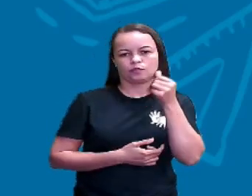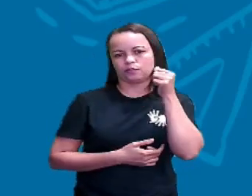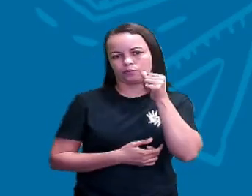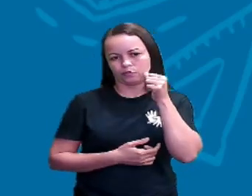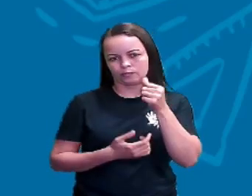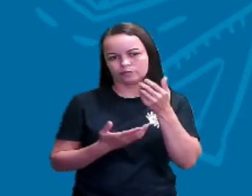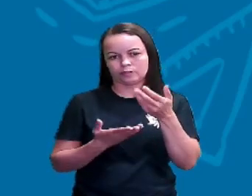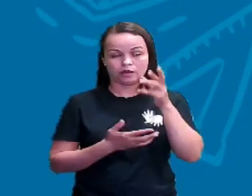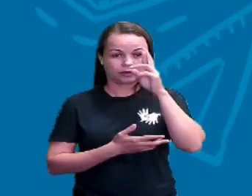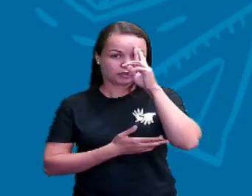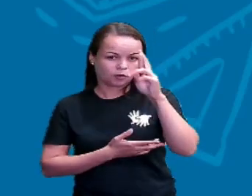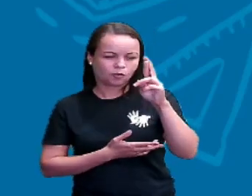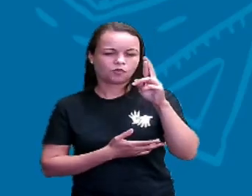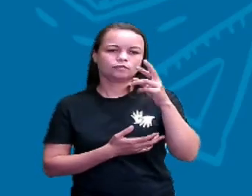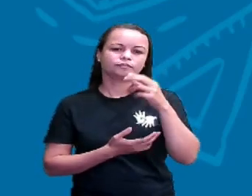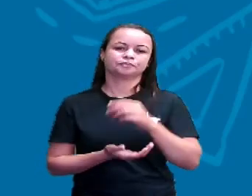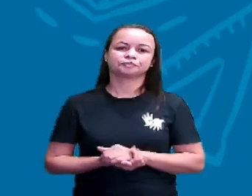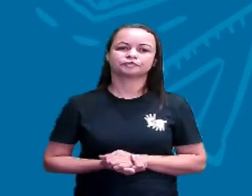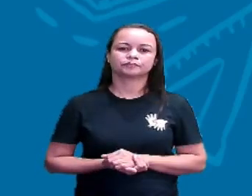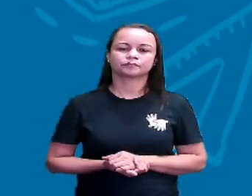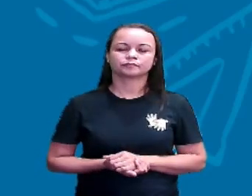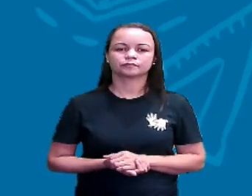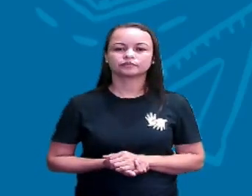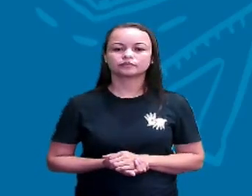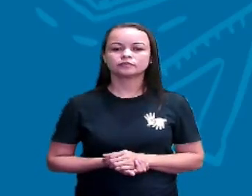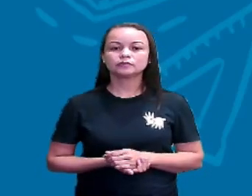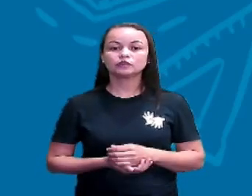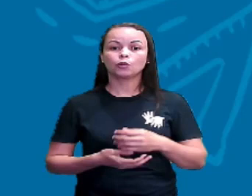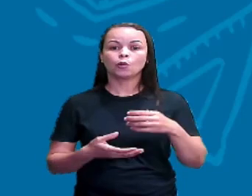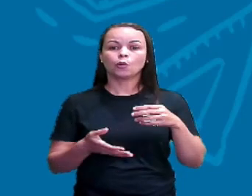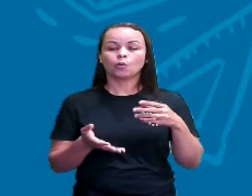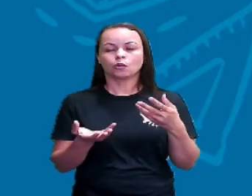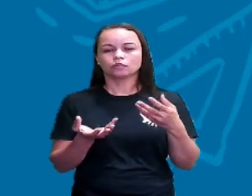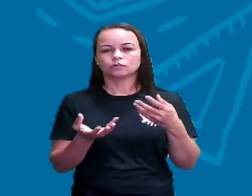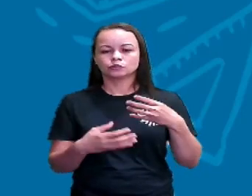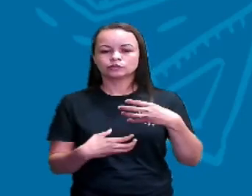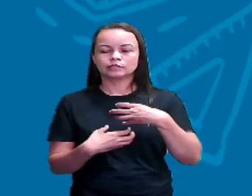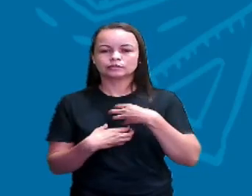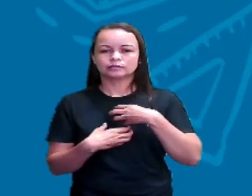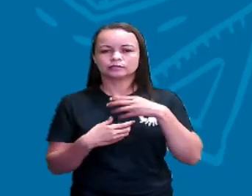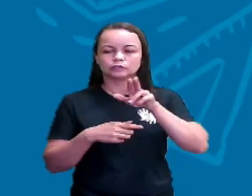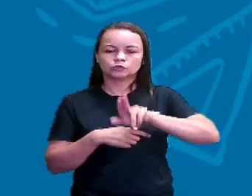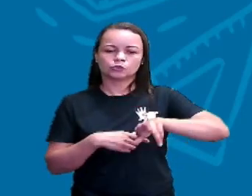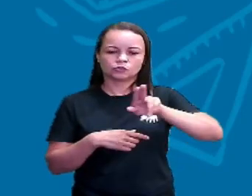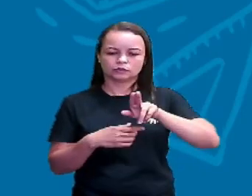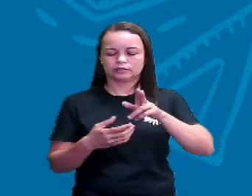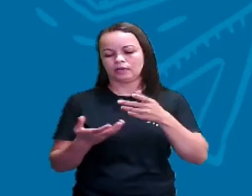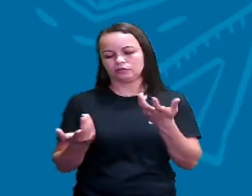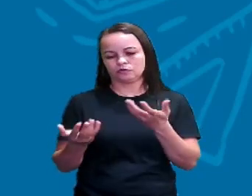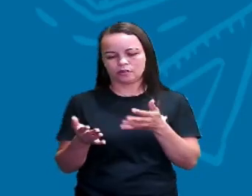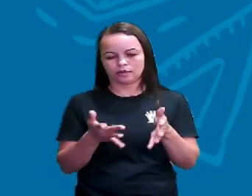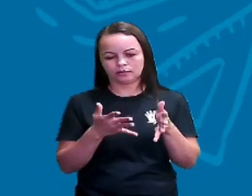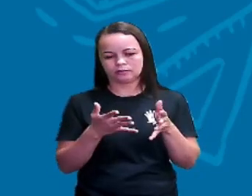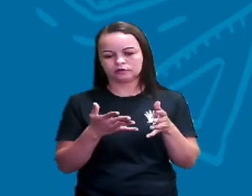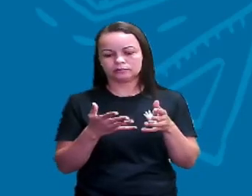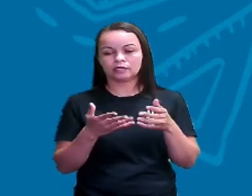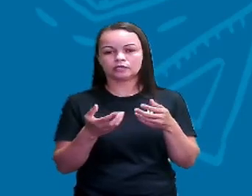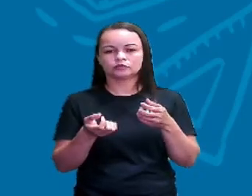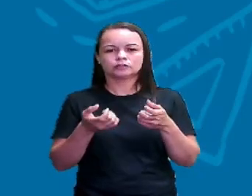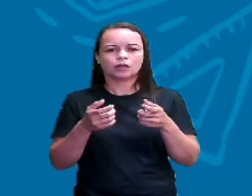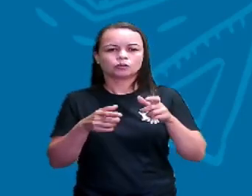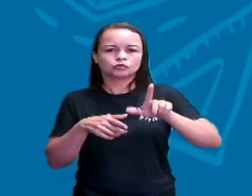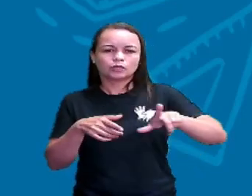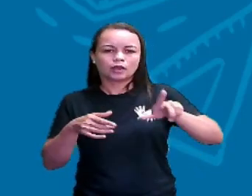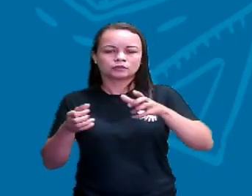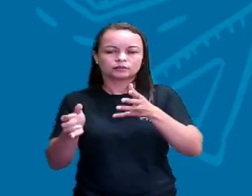que o sentido de você usar usted é, como eu disse, não é a tradução literal, mas equivaleria ao